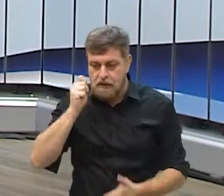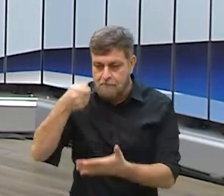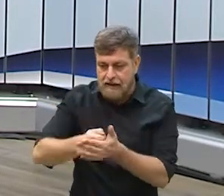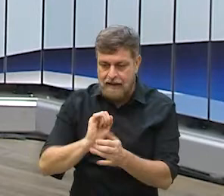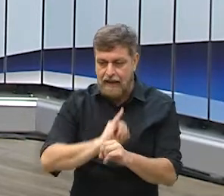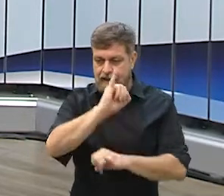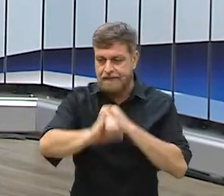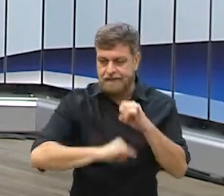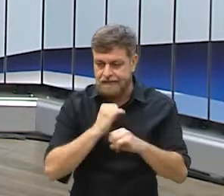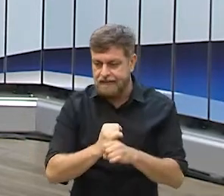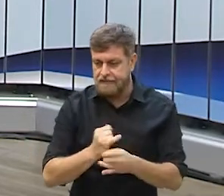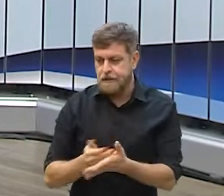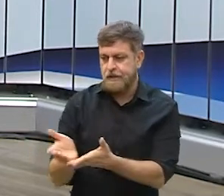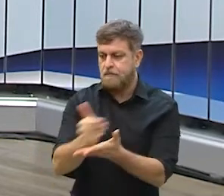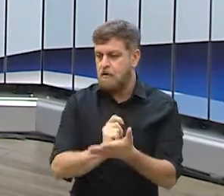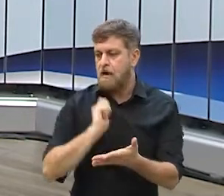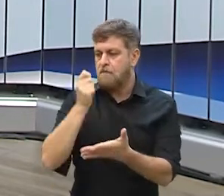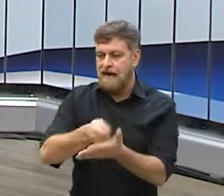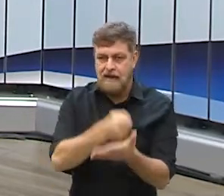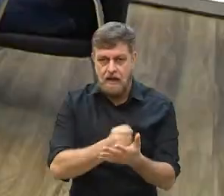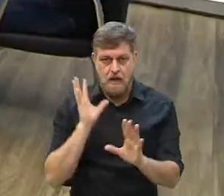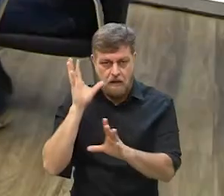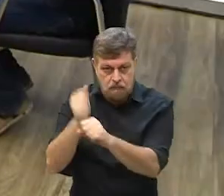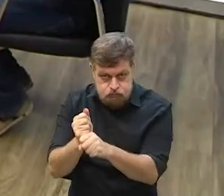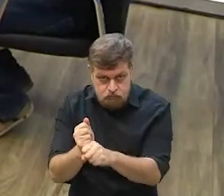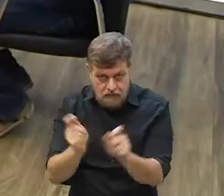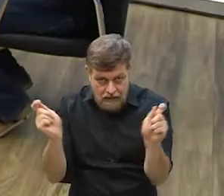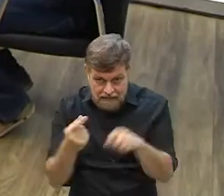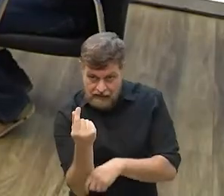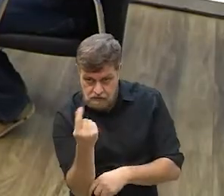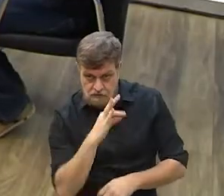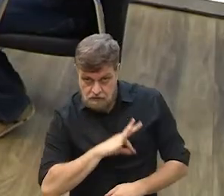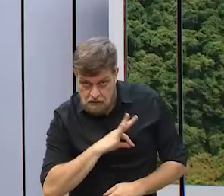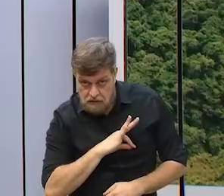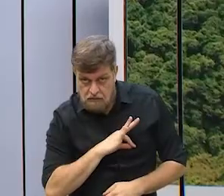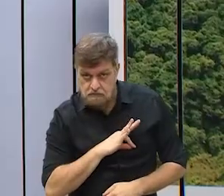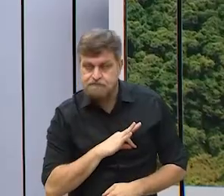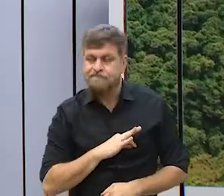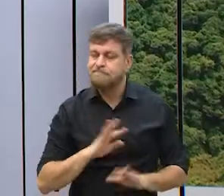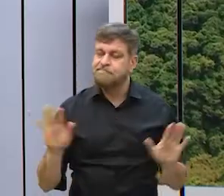internet, todos os impostos, essa conta fecha? De modo algum.